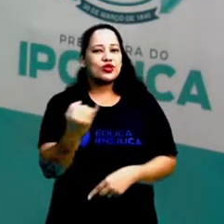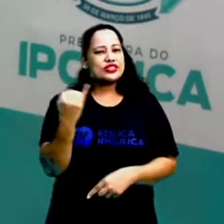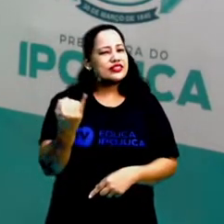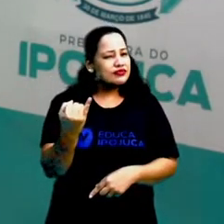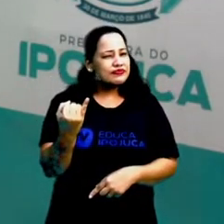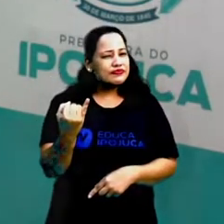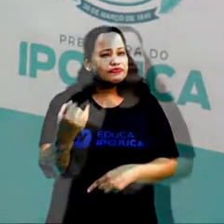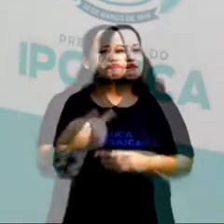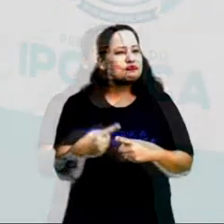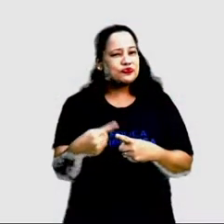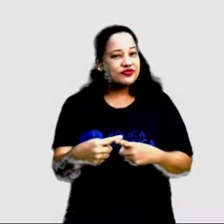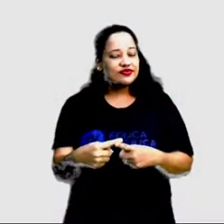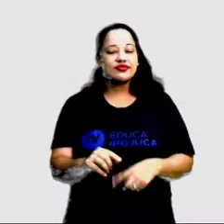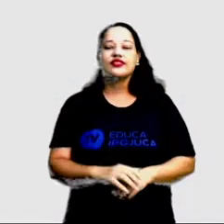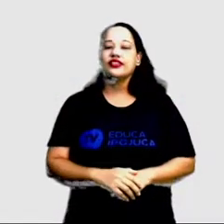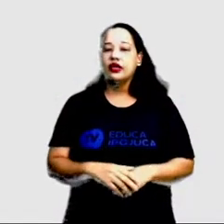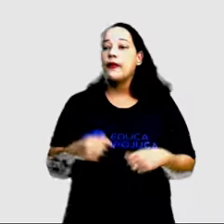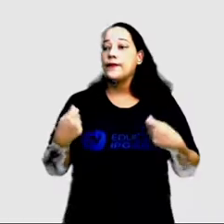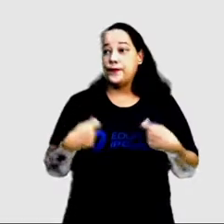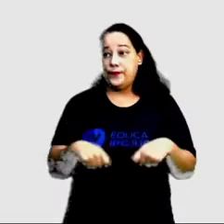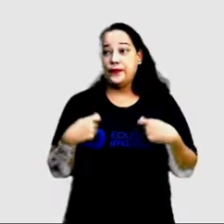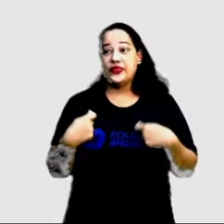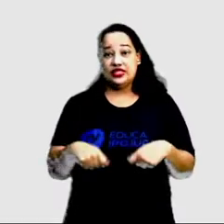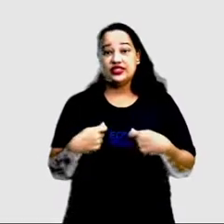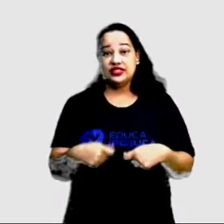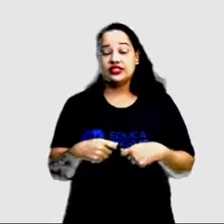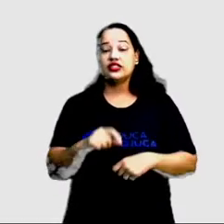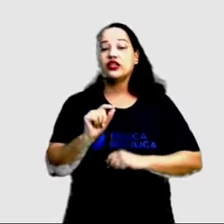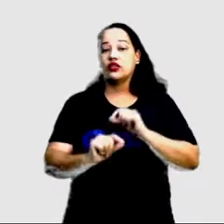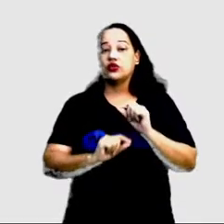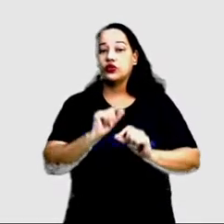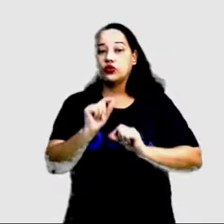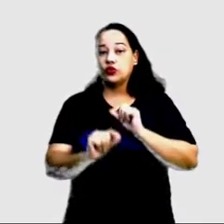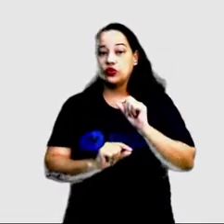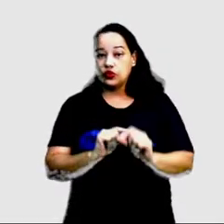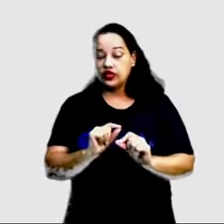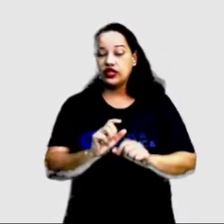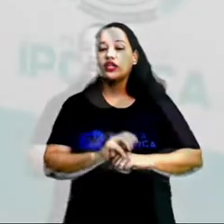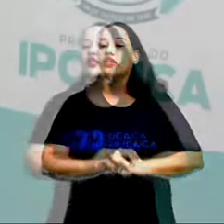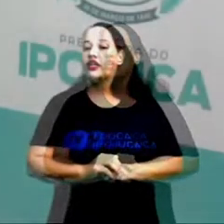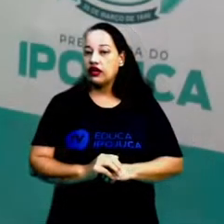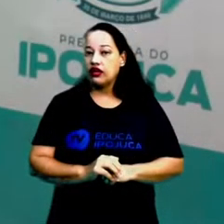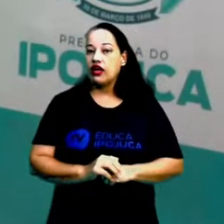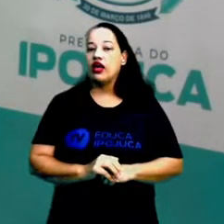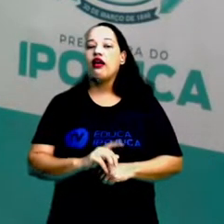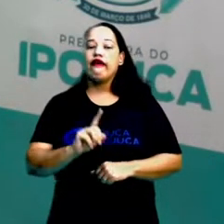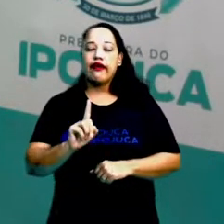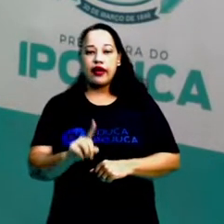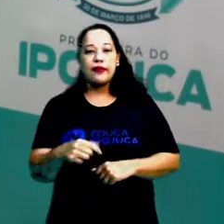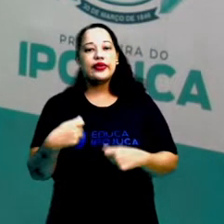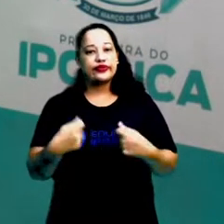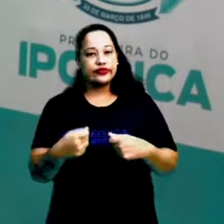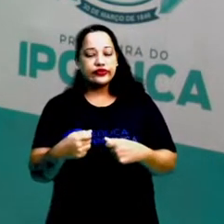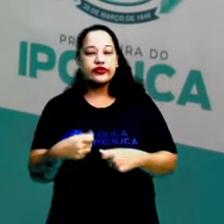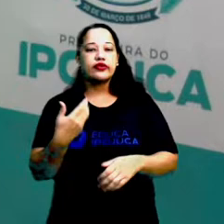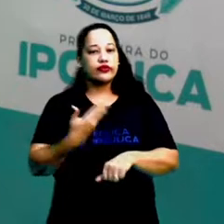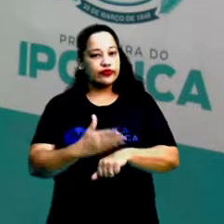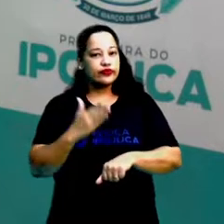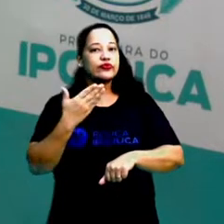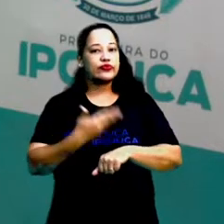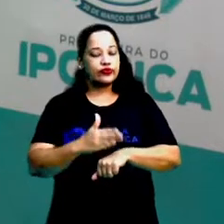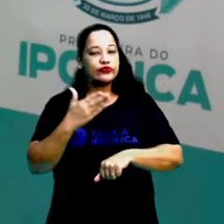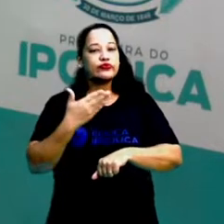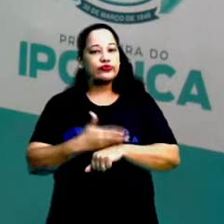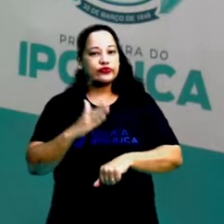nós precisamos trabalhar, pessoal, a questão do speaking, né? O que é o speaking? O falar.